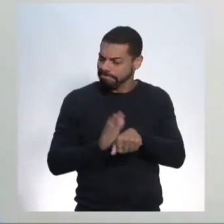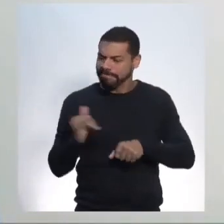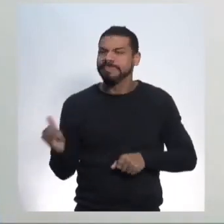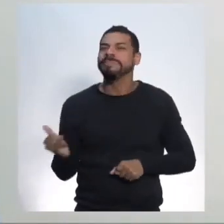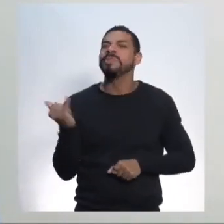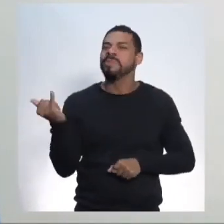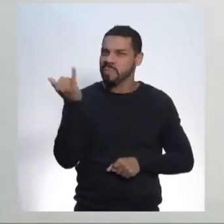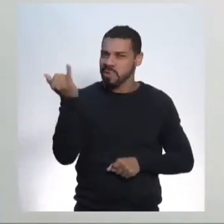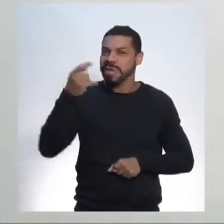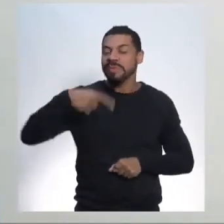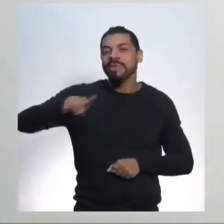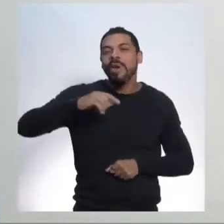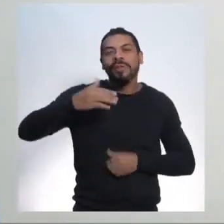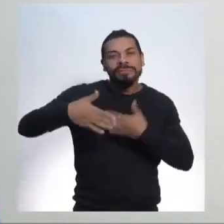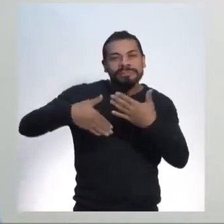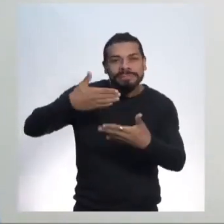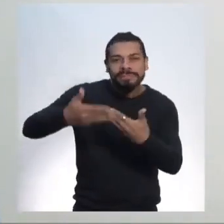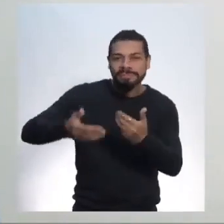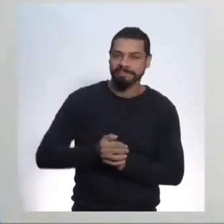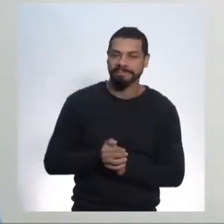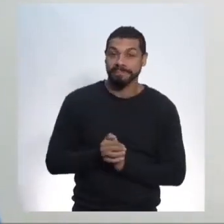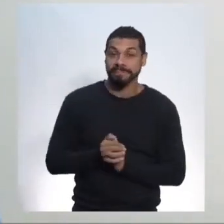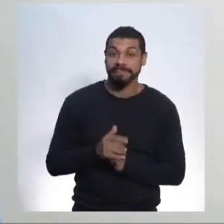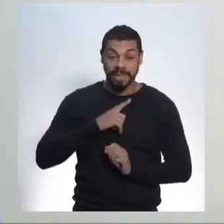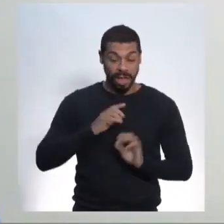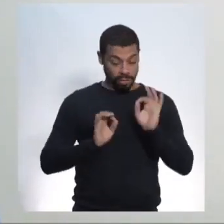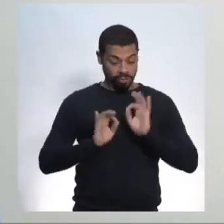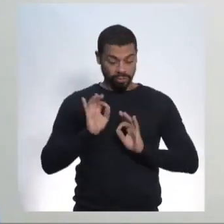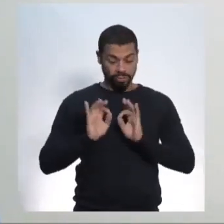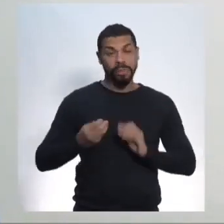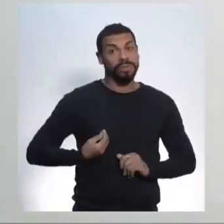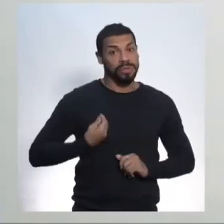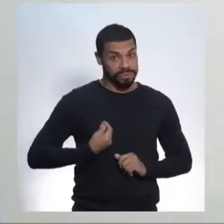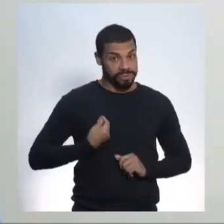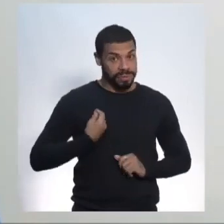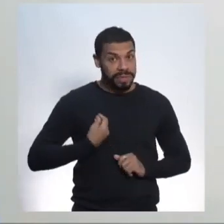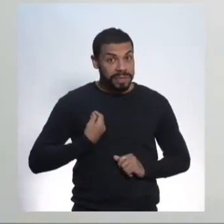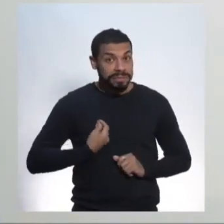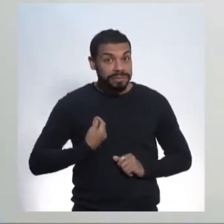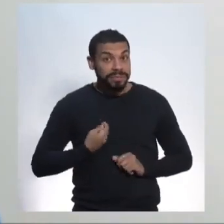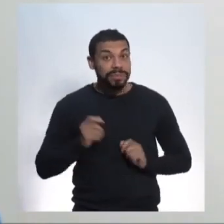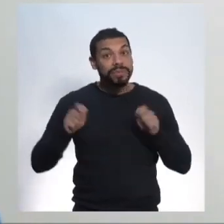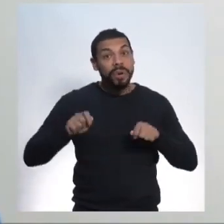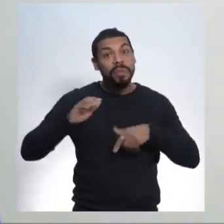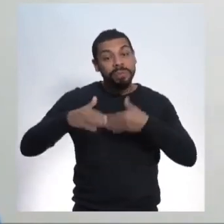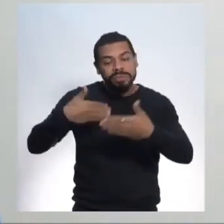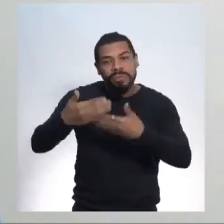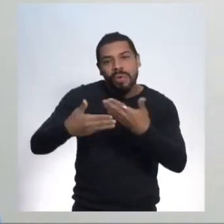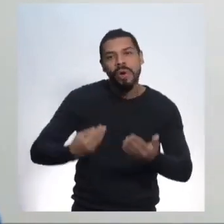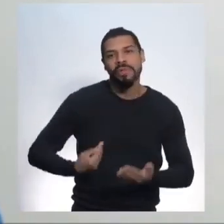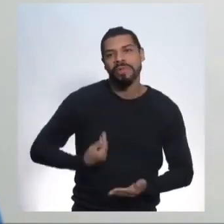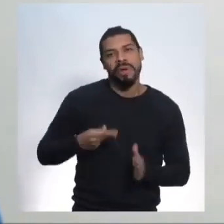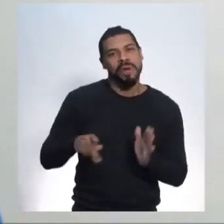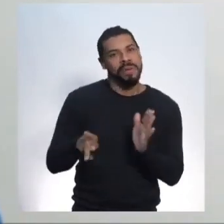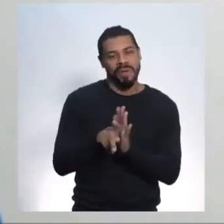para orientar os próximos passos, tanto na elaboração do projeto de vida, quanto nos seus próximos